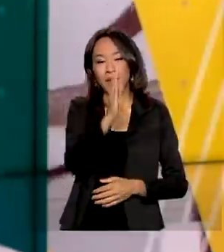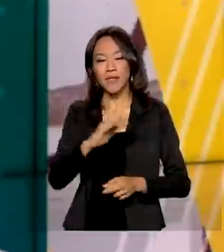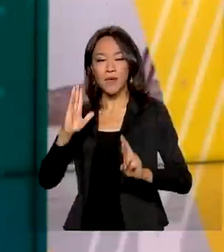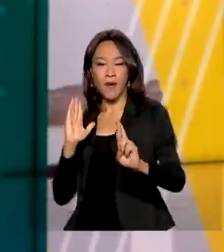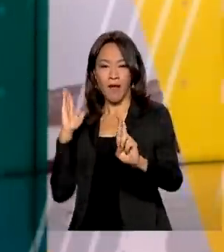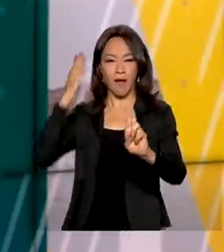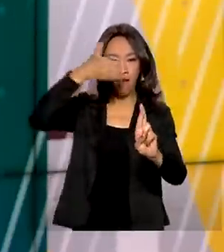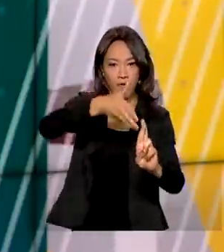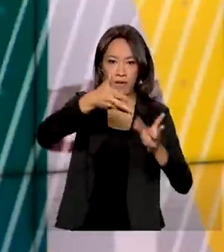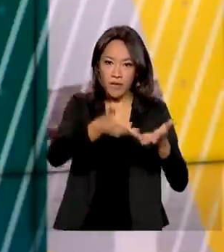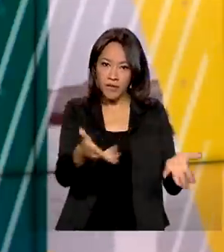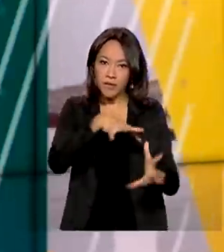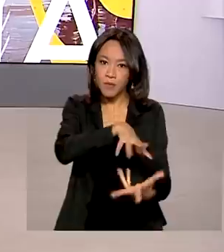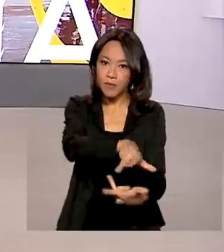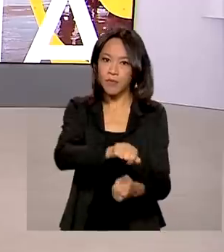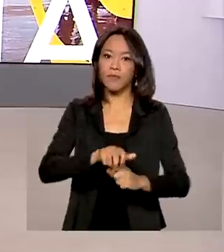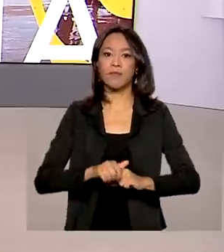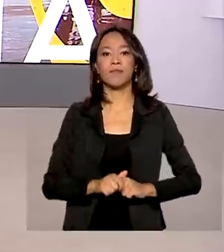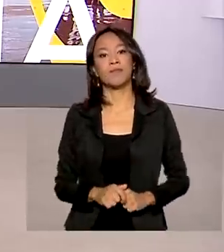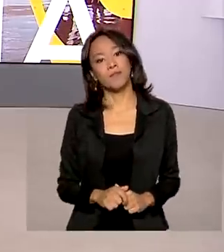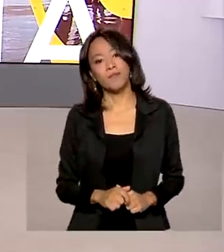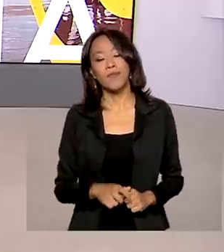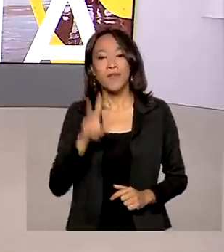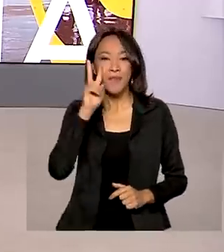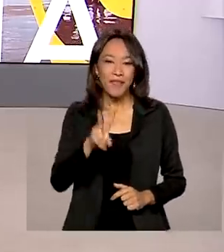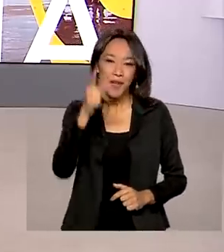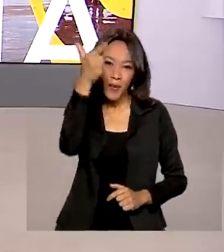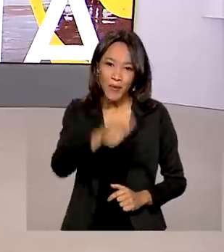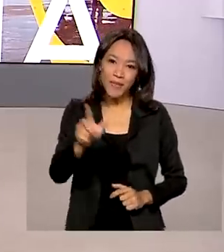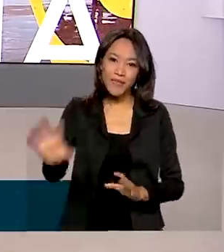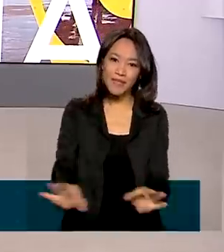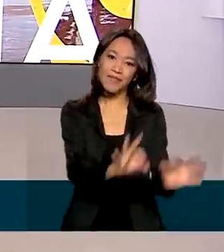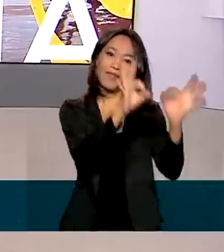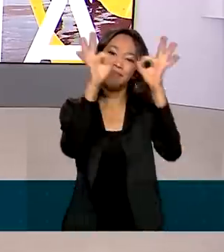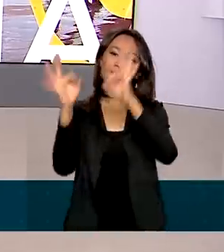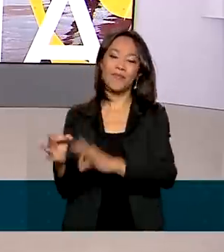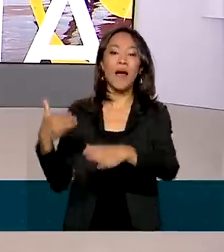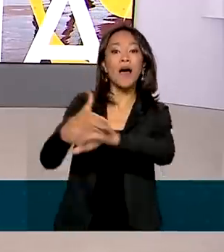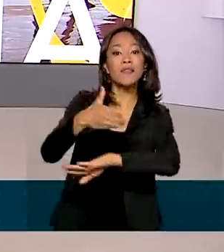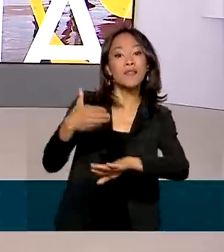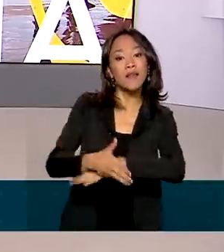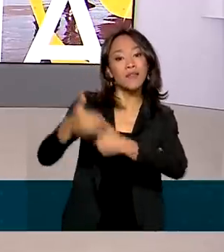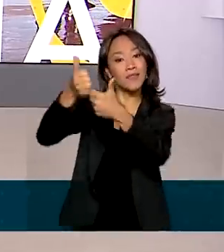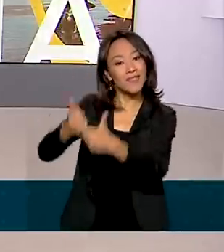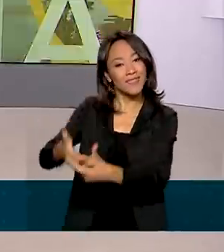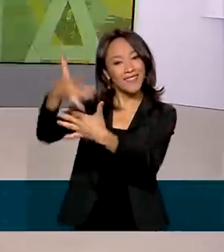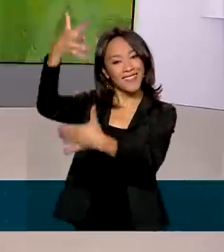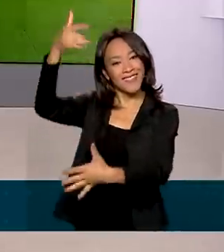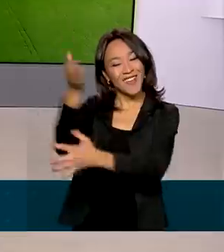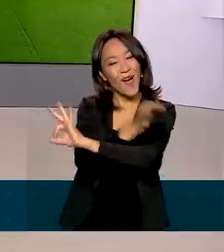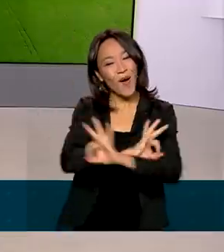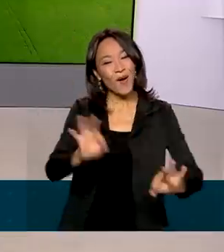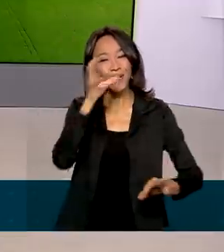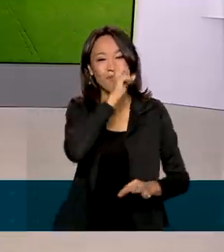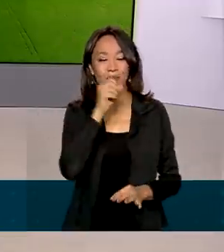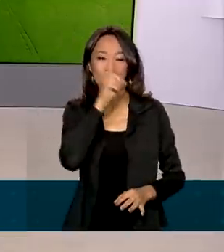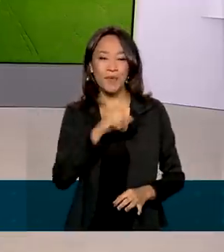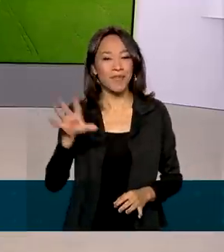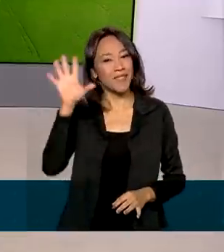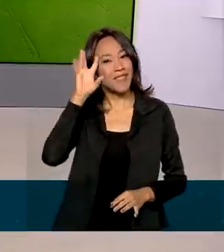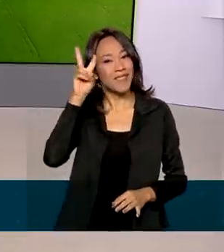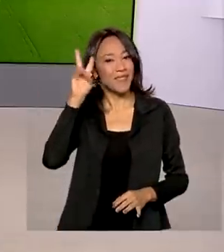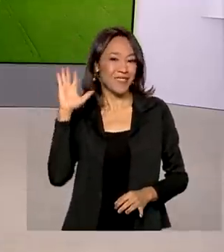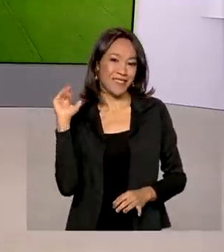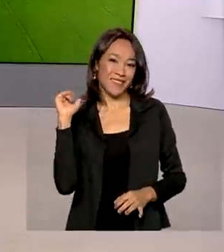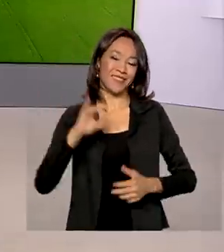como maior produtor do mundo para rever as reportagens de hoje Acesse as nossas redes sociais um ótimo fim de semana para você e